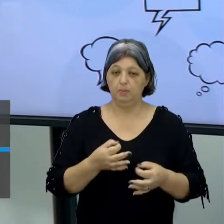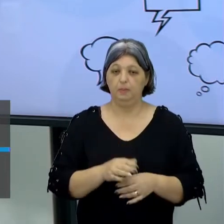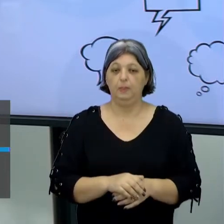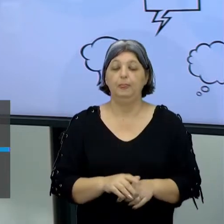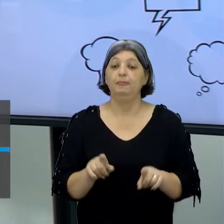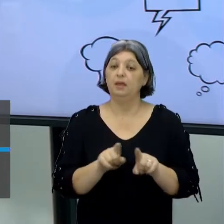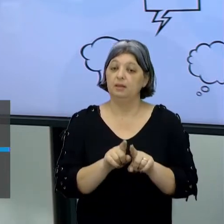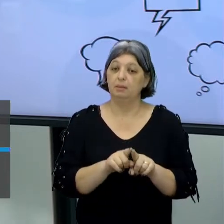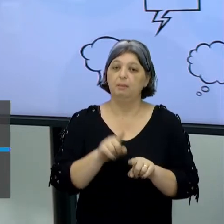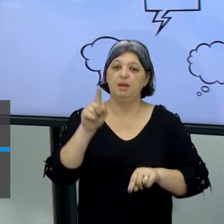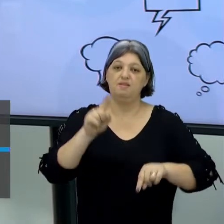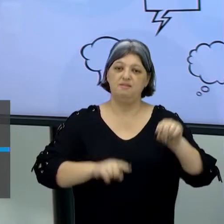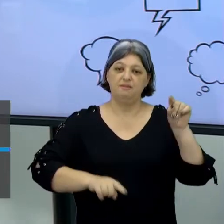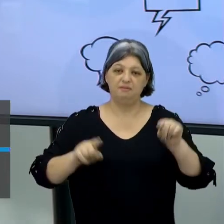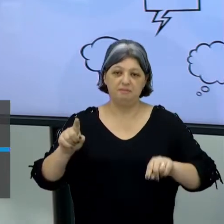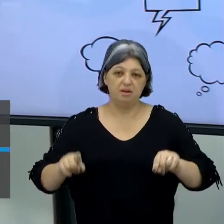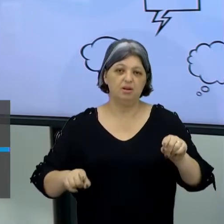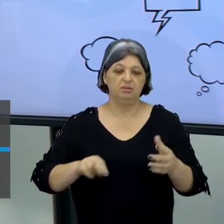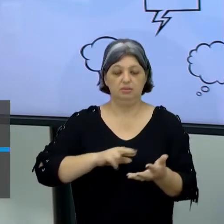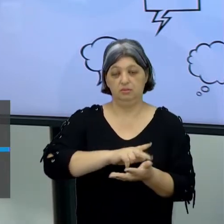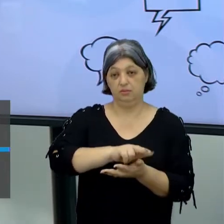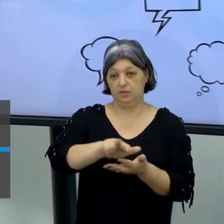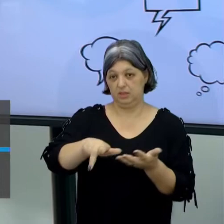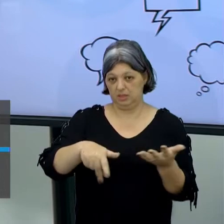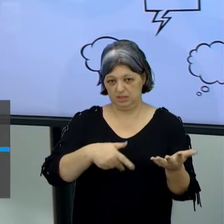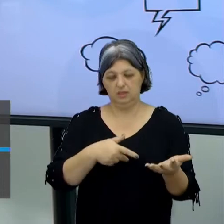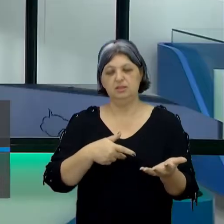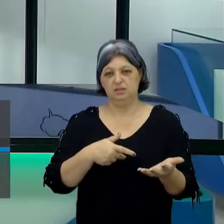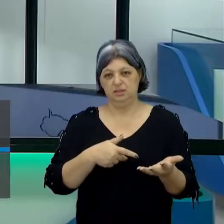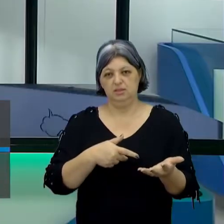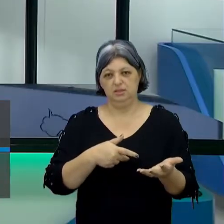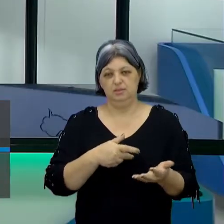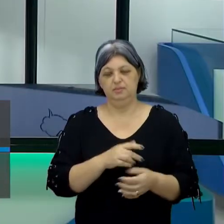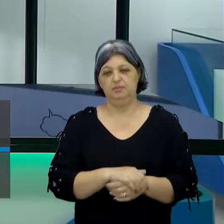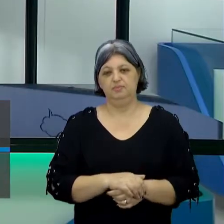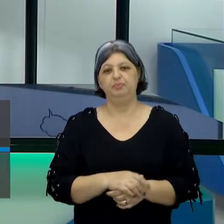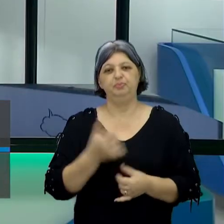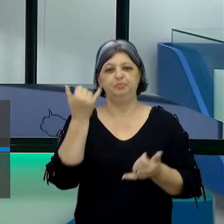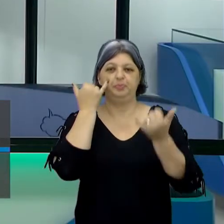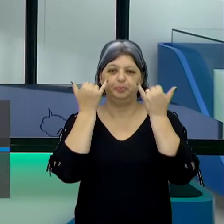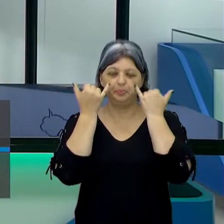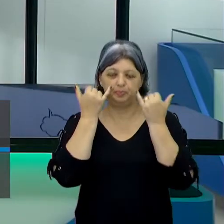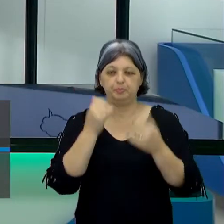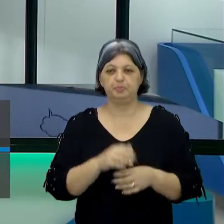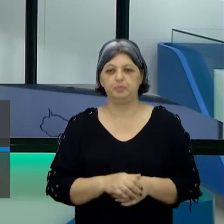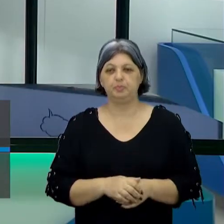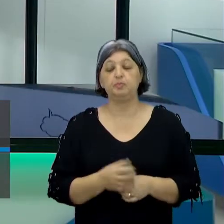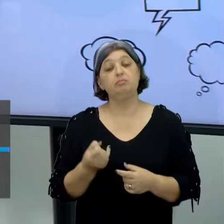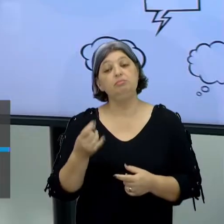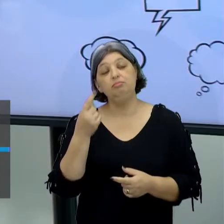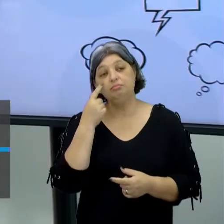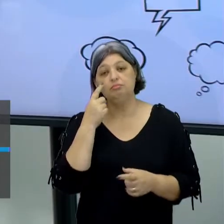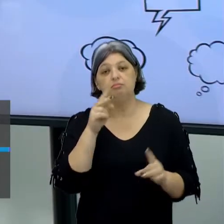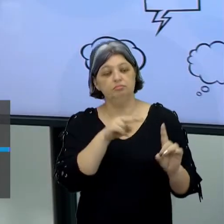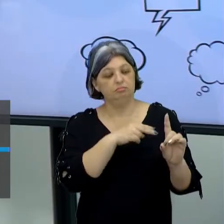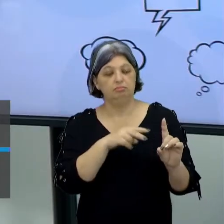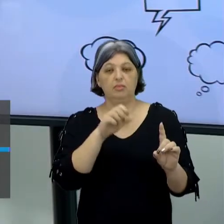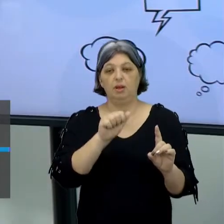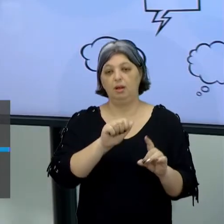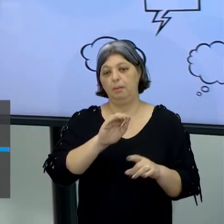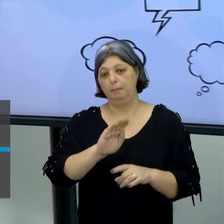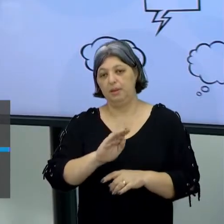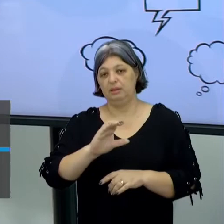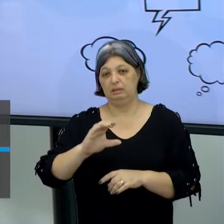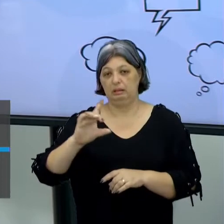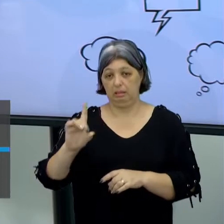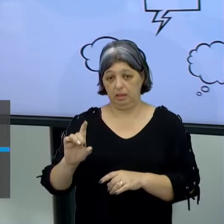termos variedade de informação. Lembra disso das aulas? Ter variedade de informação, ou seja, se você tem um ponto de vista A, B,